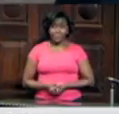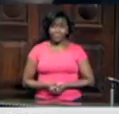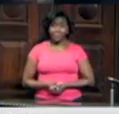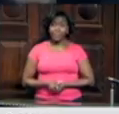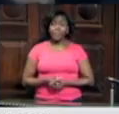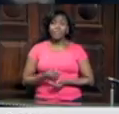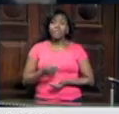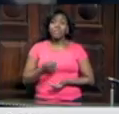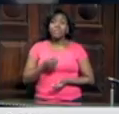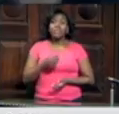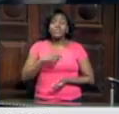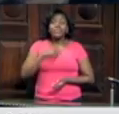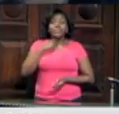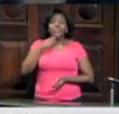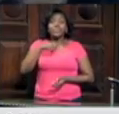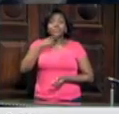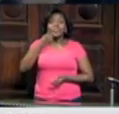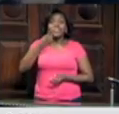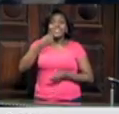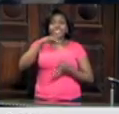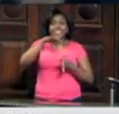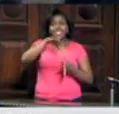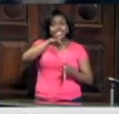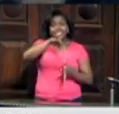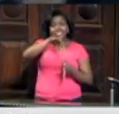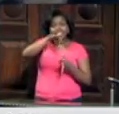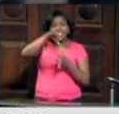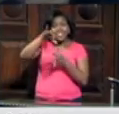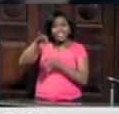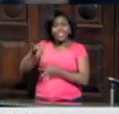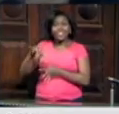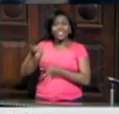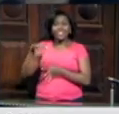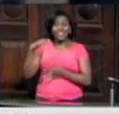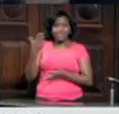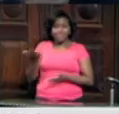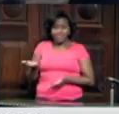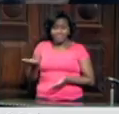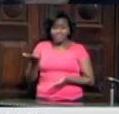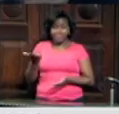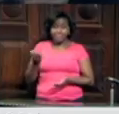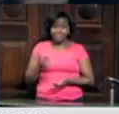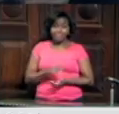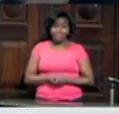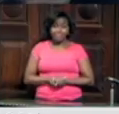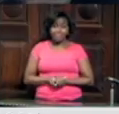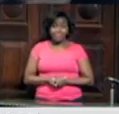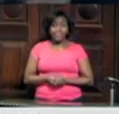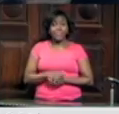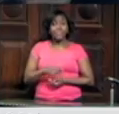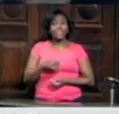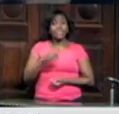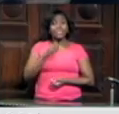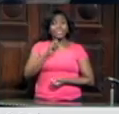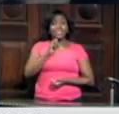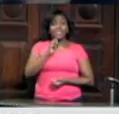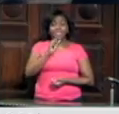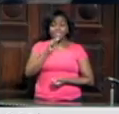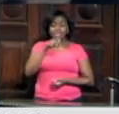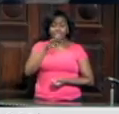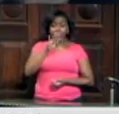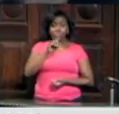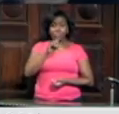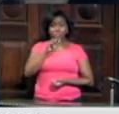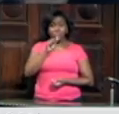Não se podem, portanto, afastar as duas esferas. Eu quero, com Santo Agostinho, ser breve,